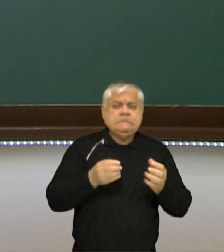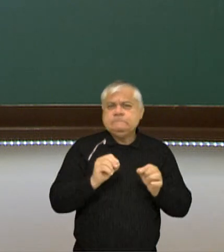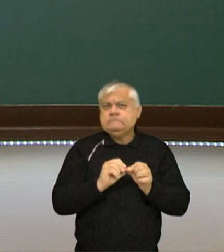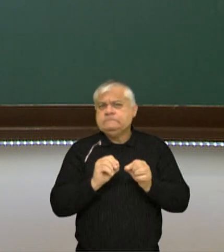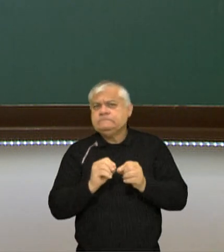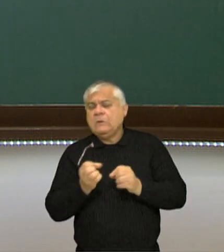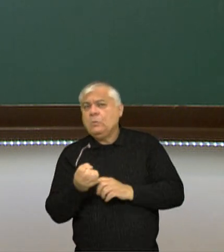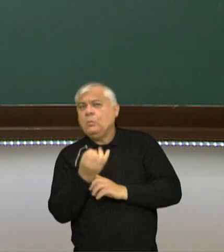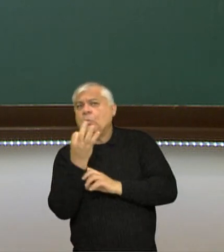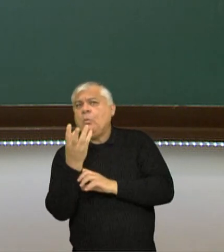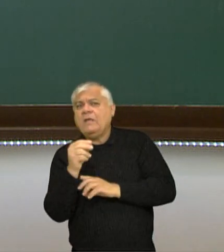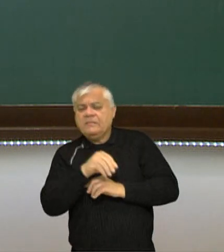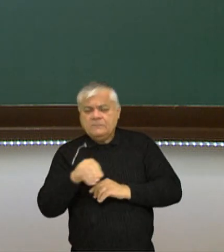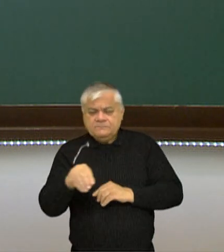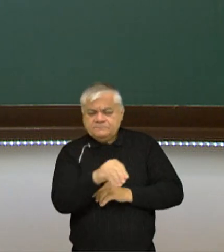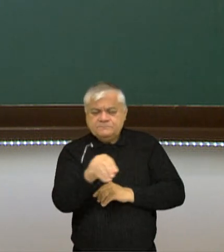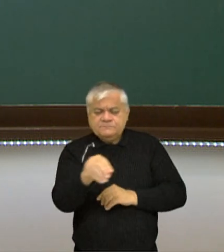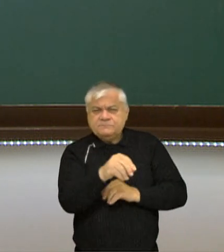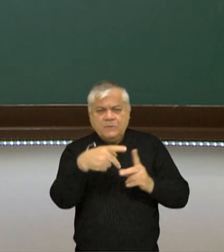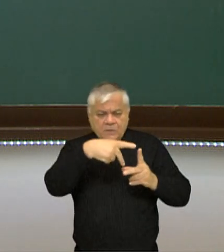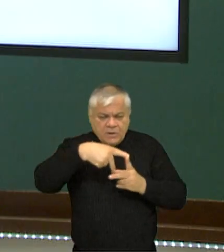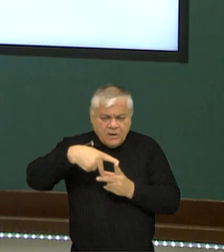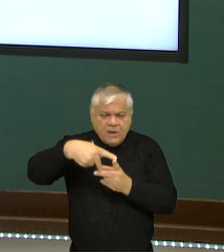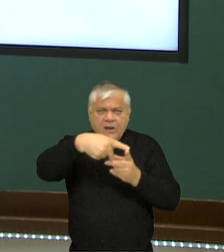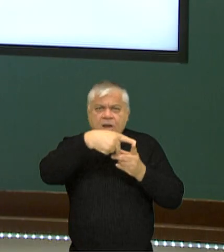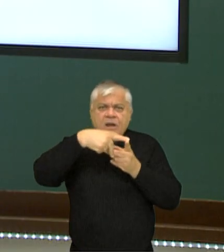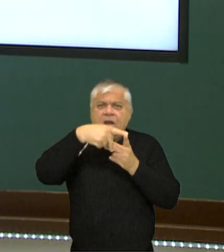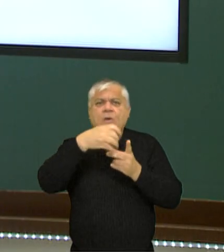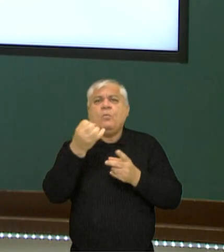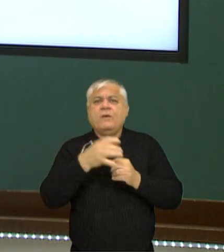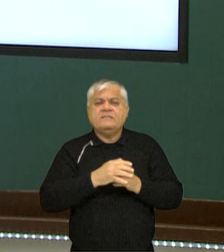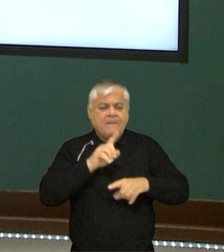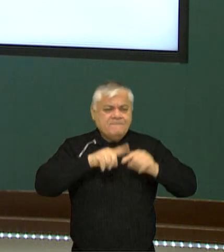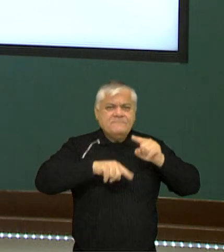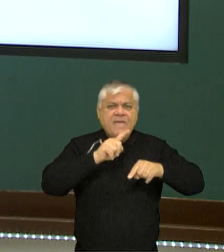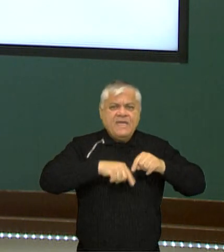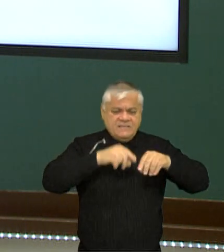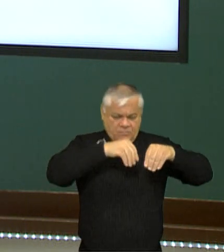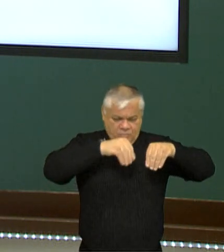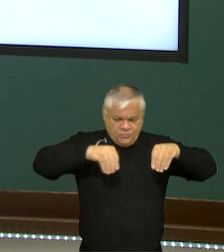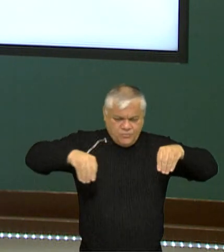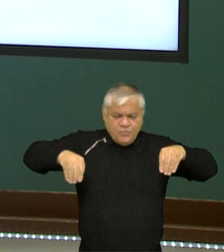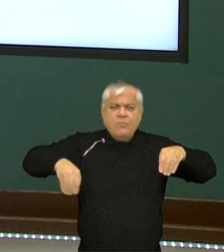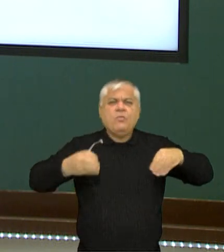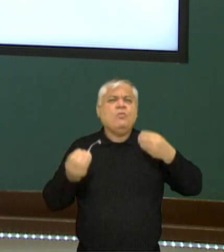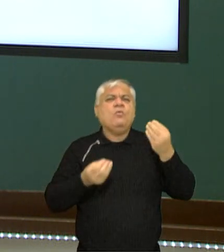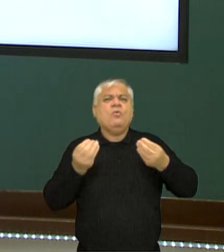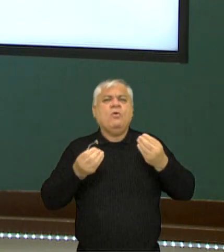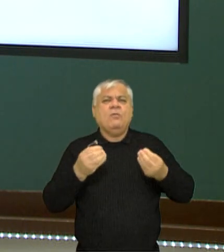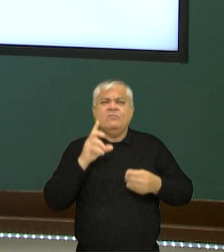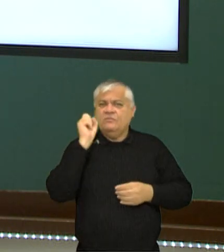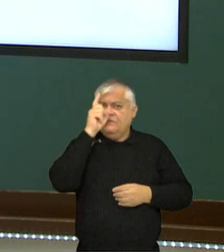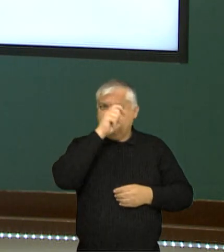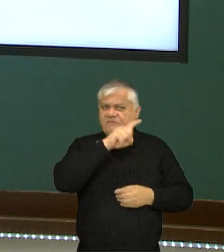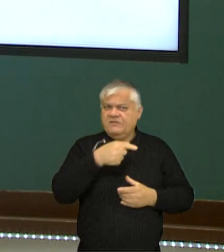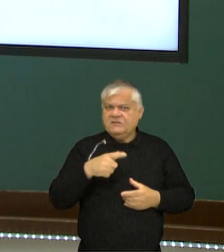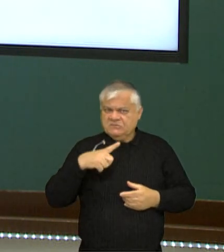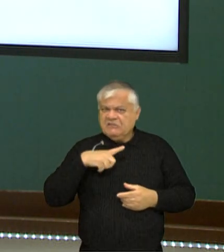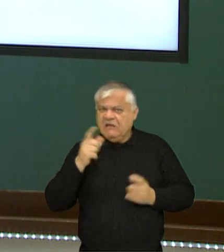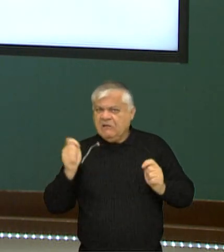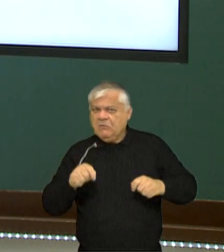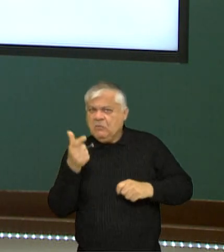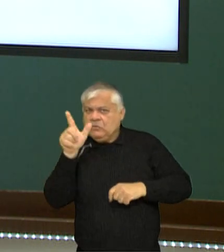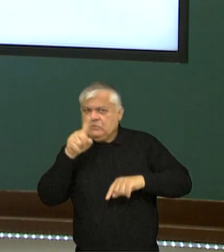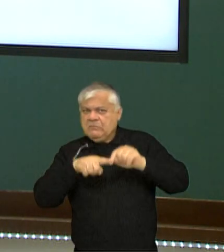será? Quantas casas tem que ter? E as peças? Como fazer as peças? Não, vai ser muito complicado. Será? Não tem uma alternativa que a